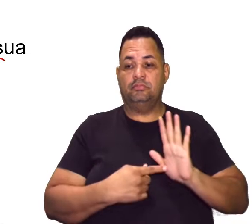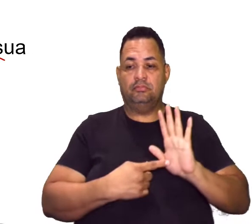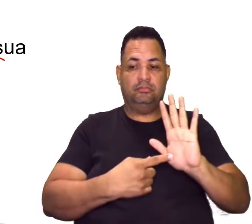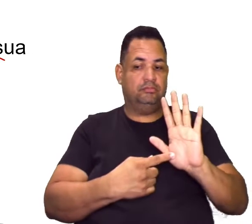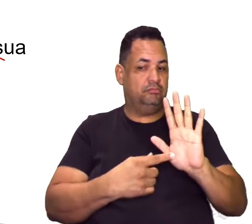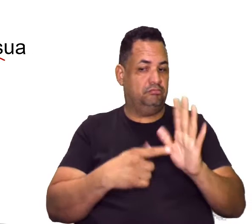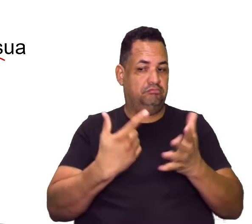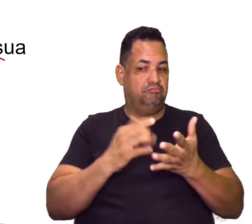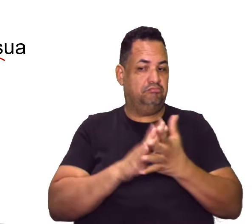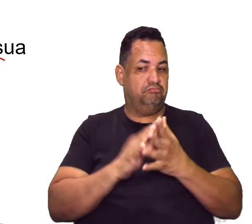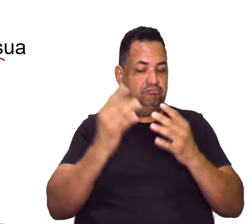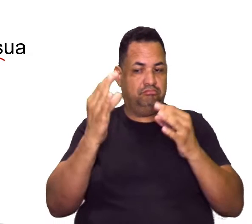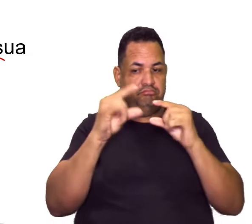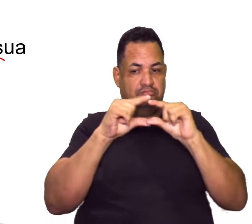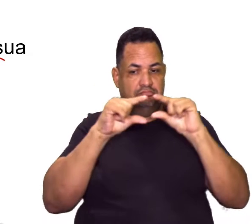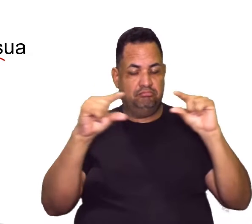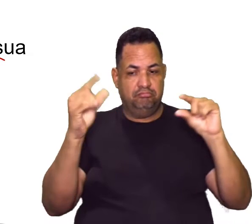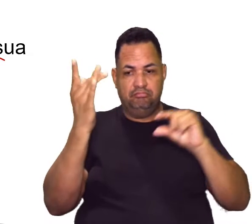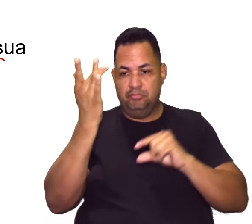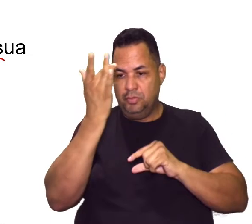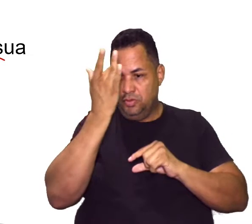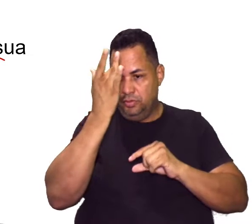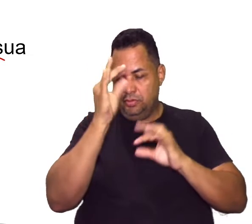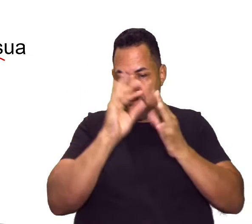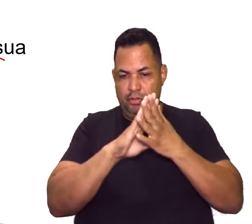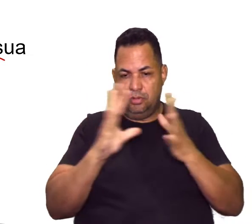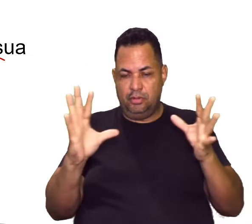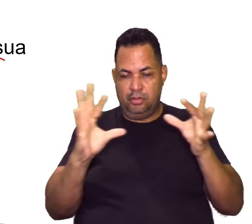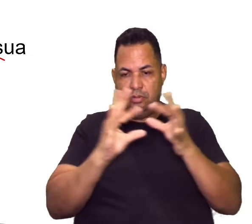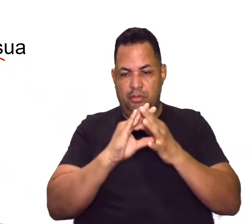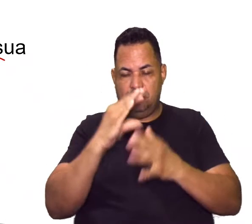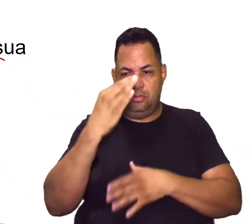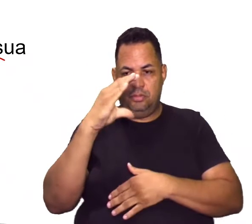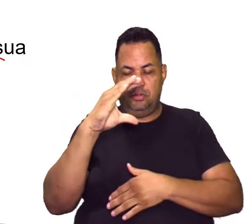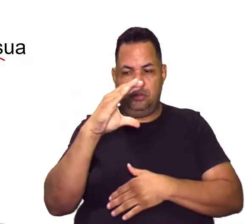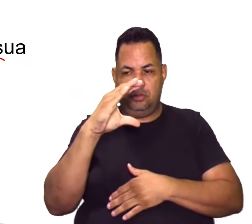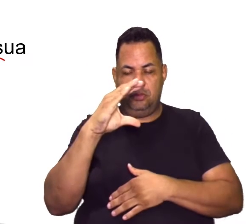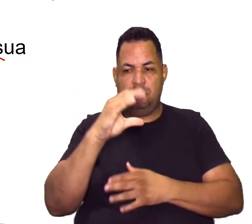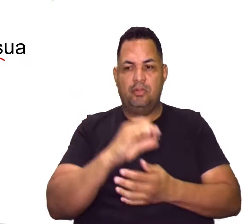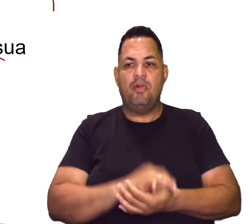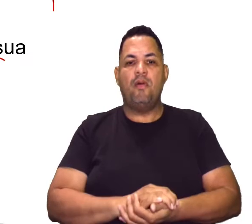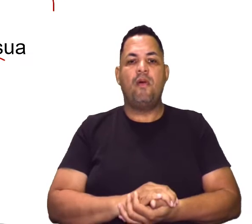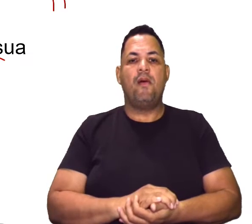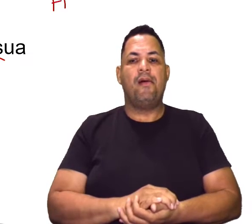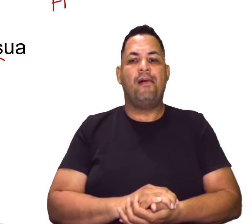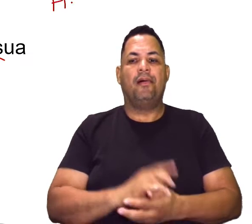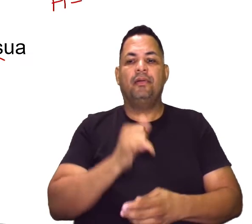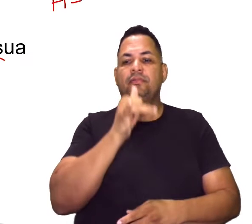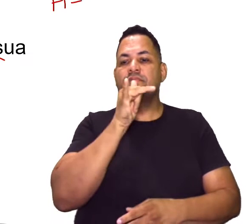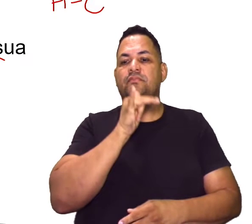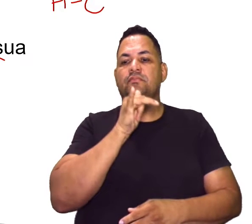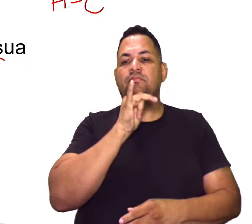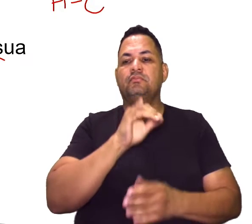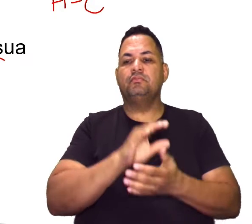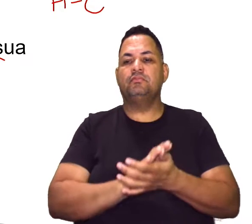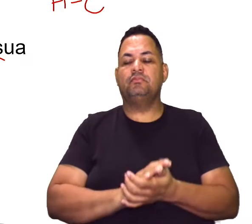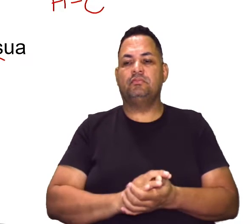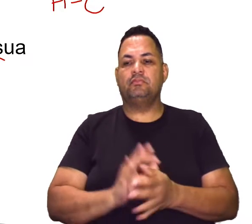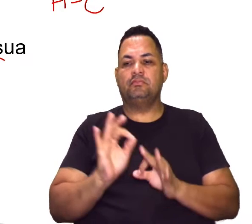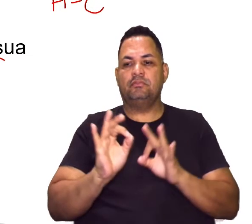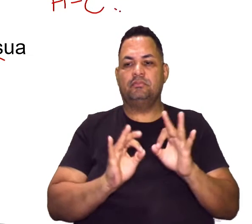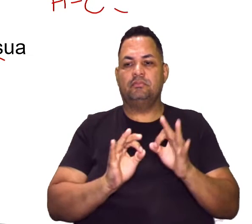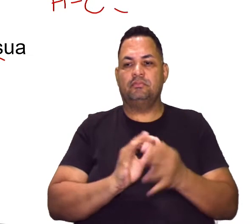sua composição átomo de hidrogênio ligado ao carbono. Porque nós vemos lá, ó, por exemplo, um ácido